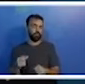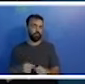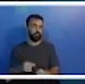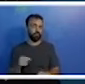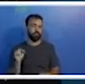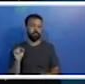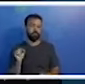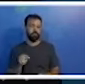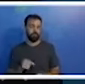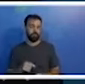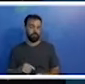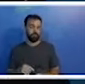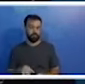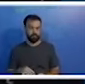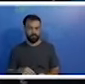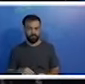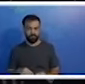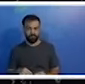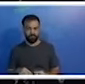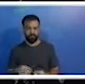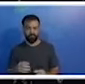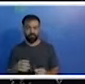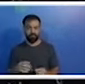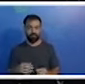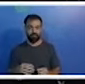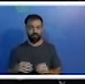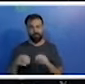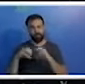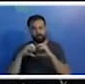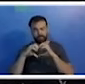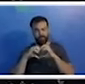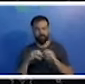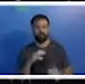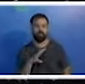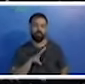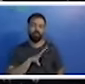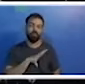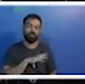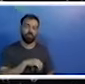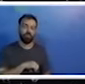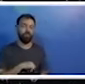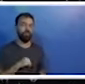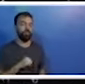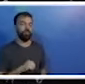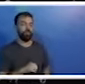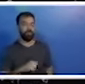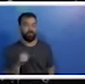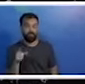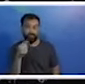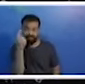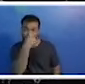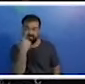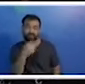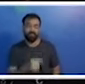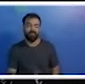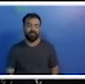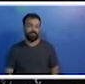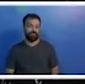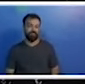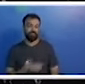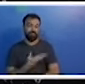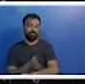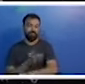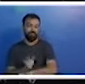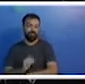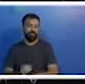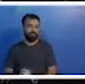sinal a mensagem que ele está transmitindo é uma mensagem de amor faça uma carinha aí em casa de vocês vamos